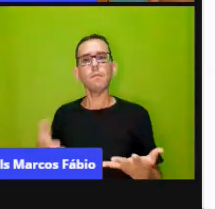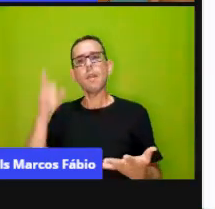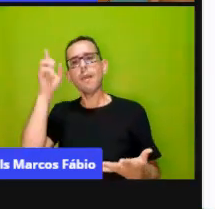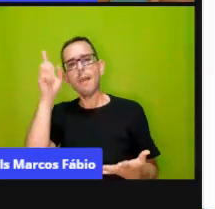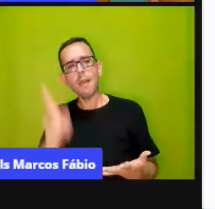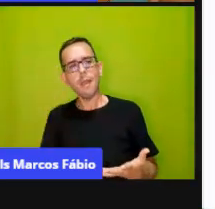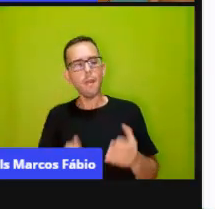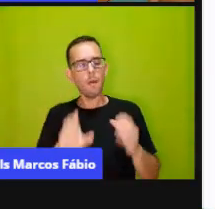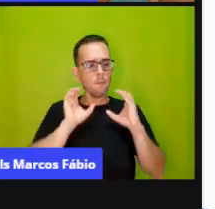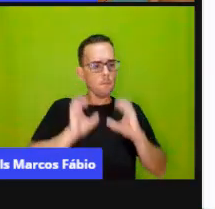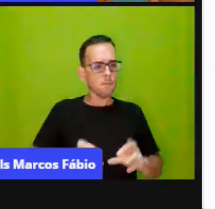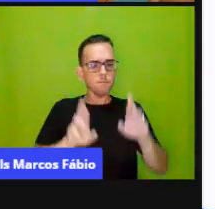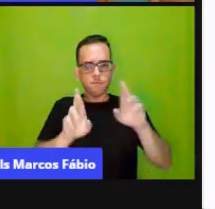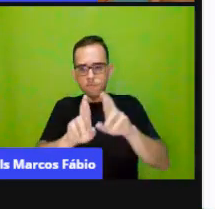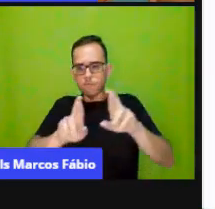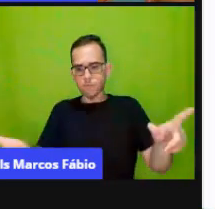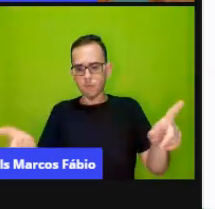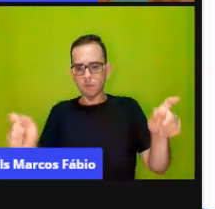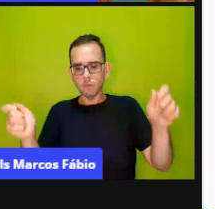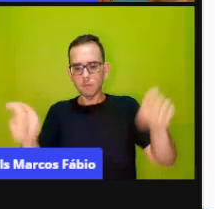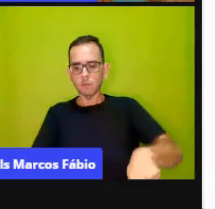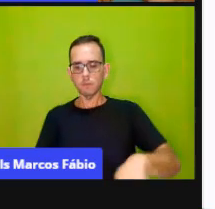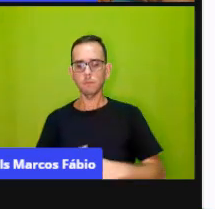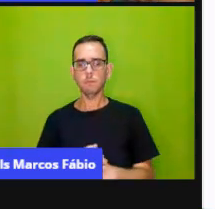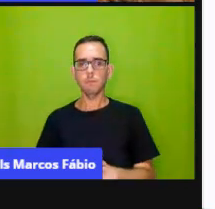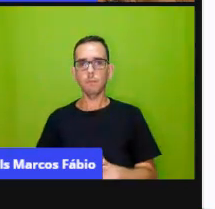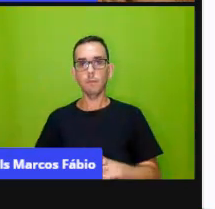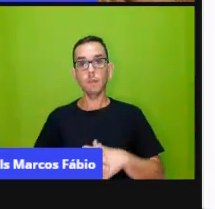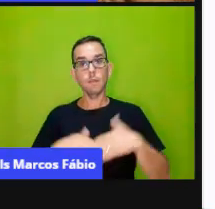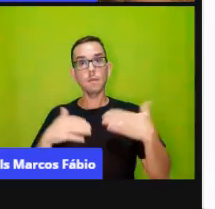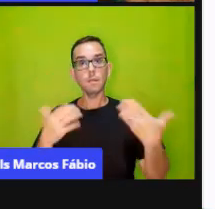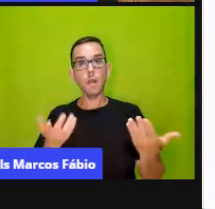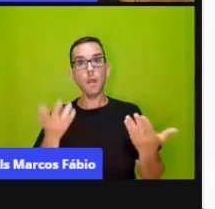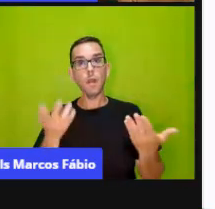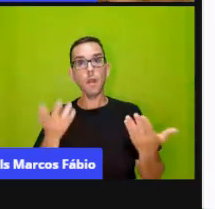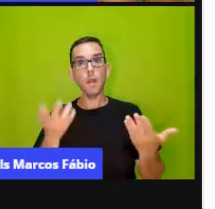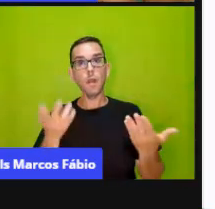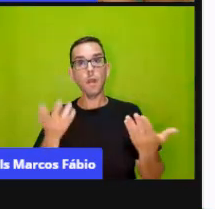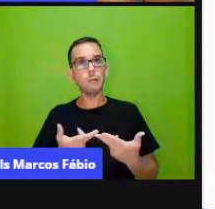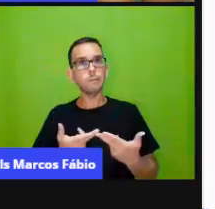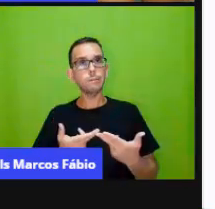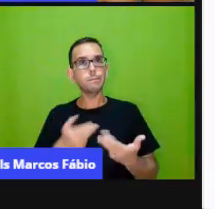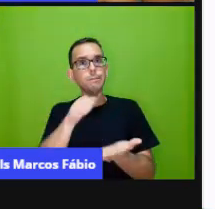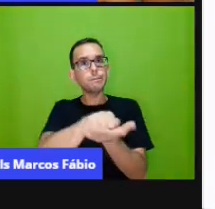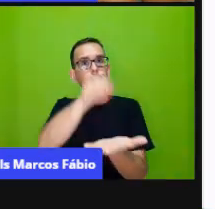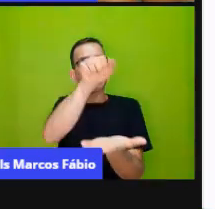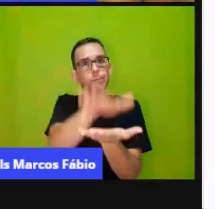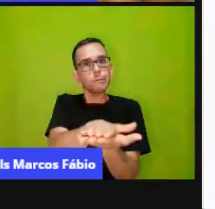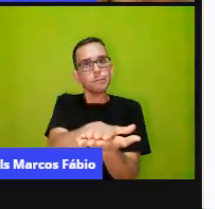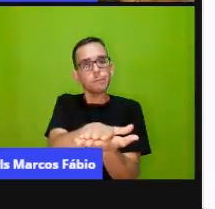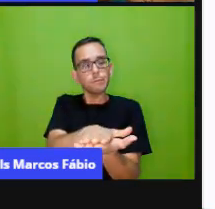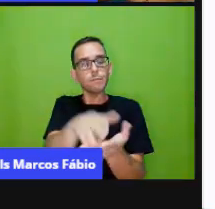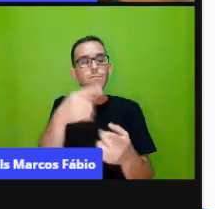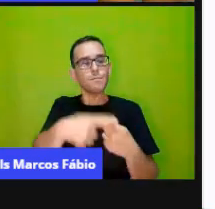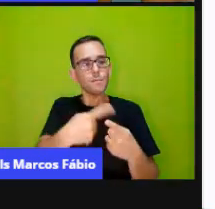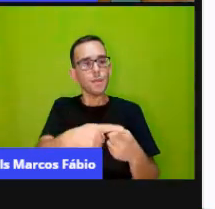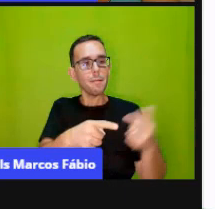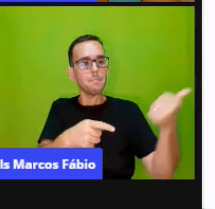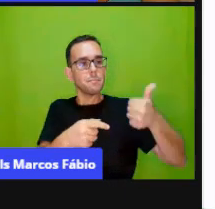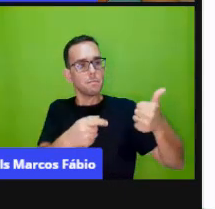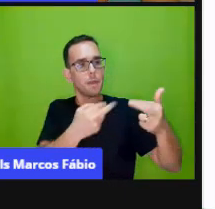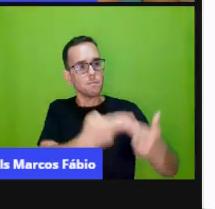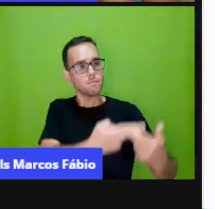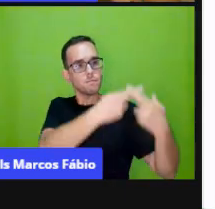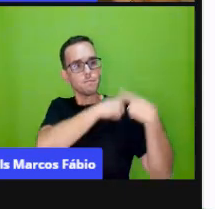morais diferentes, ok? E isso é passível de punição para aquele que tinha o animal sob a sua posse, né, e não